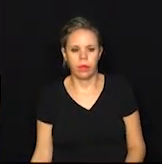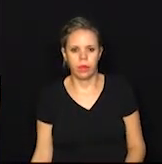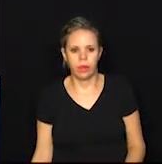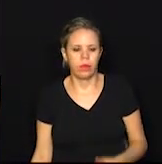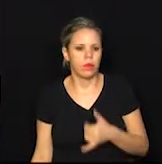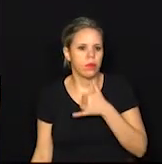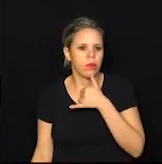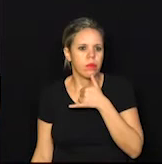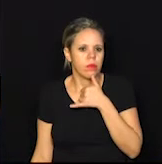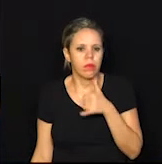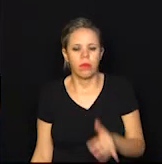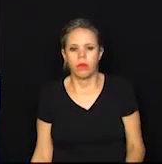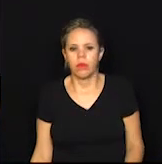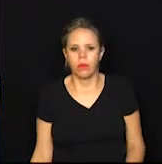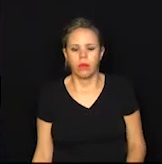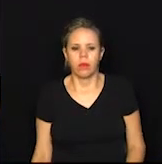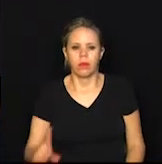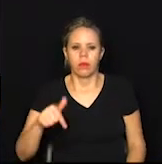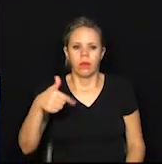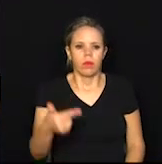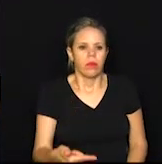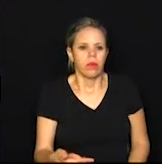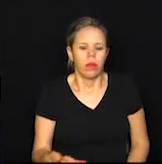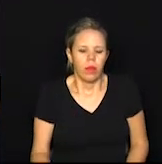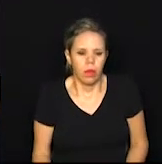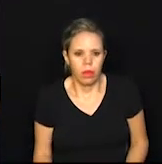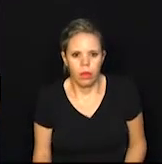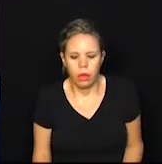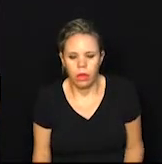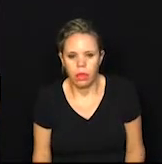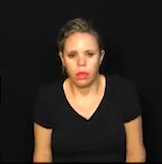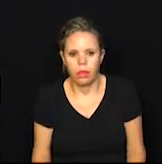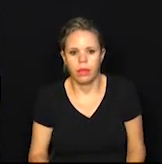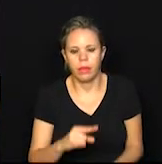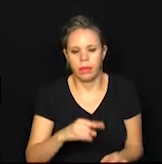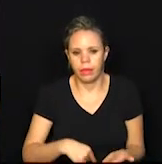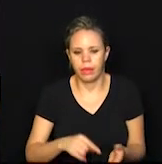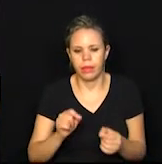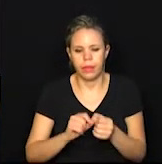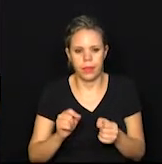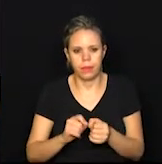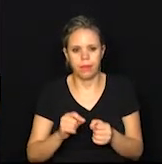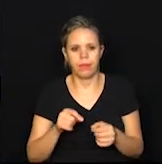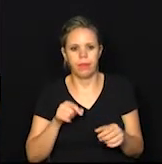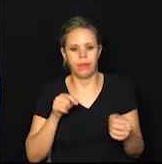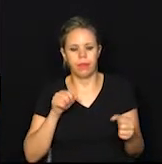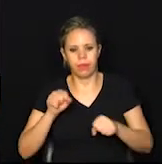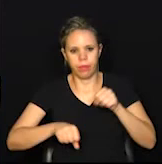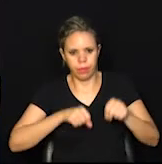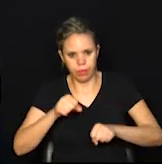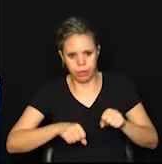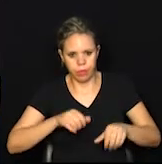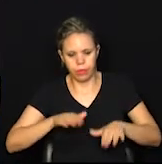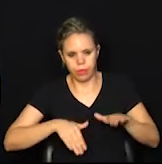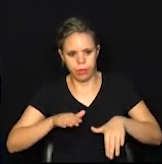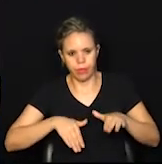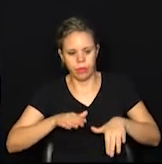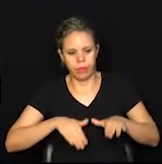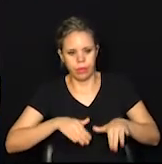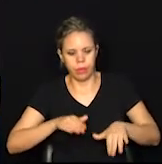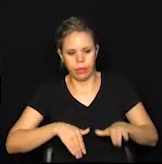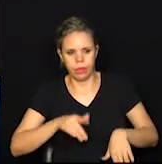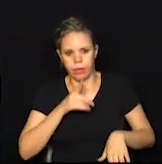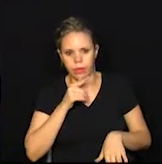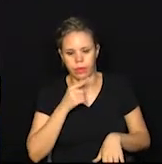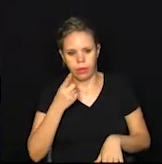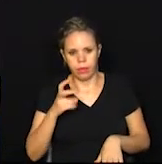Infelizmente, depois desse laudo, a gente ia fazer uma maratona aquática em Unduabra, era para ser dia